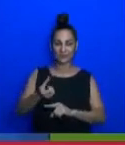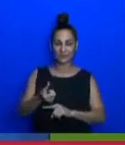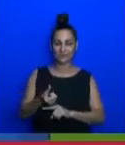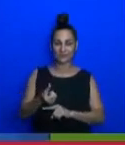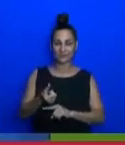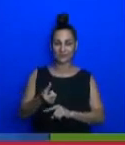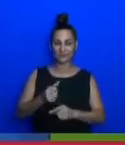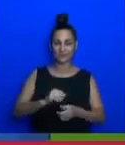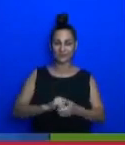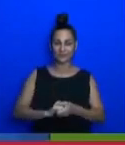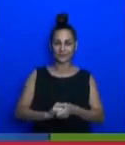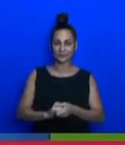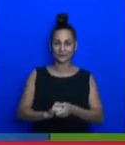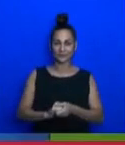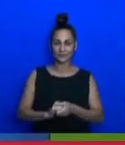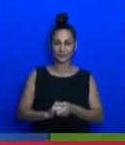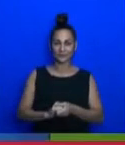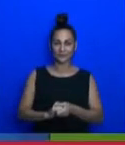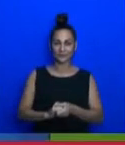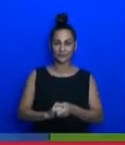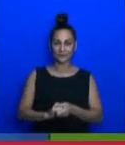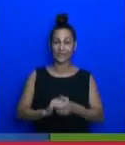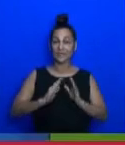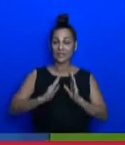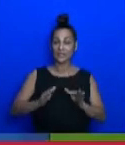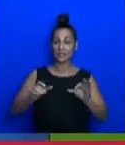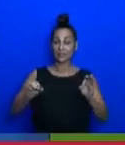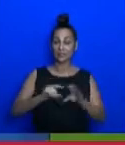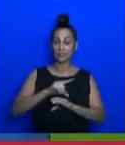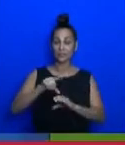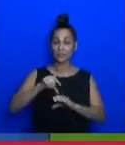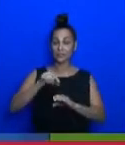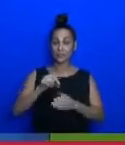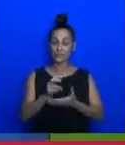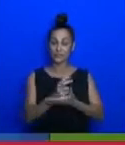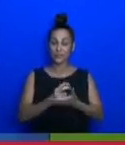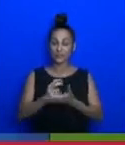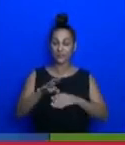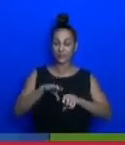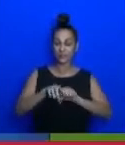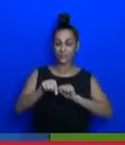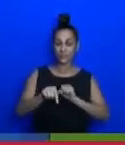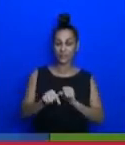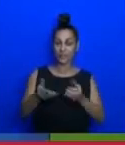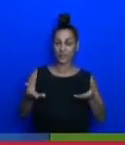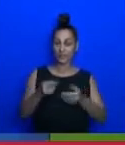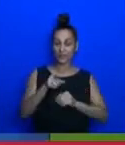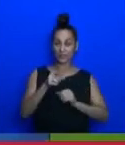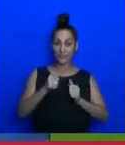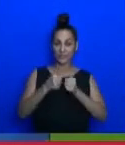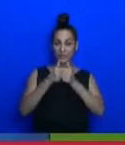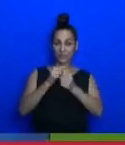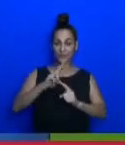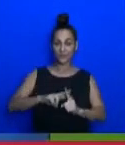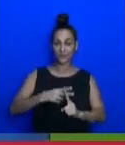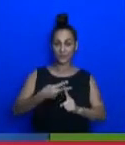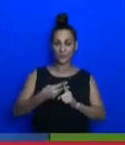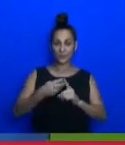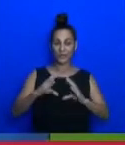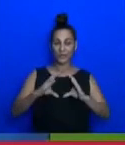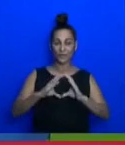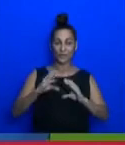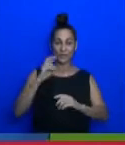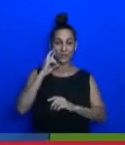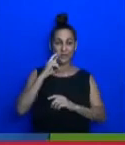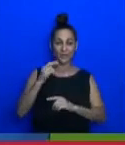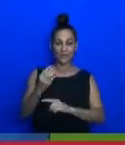06. Rosa, 06. Já foram realizados os sorteios da Quina, do Super 7. Agora você conferindo dupla Sena.